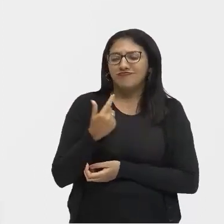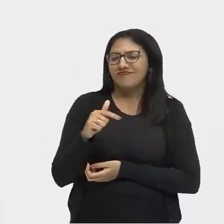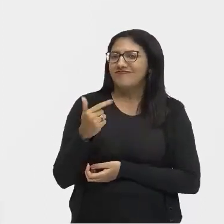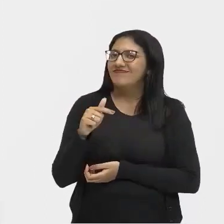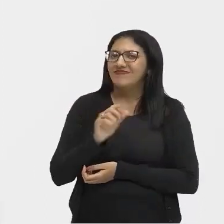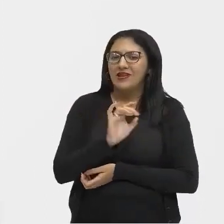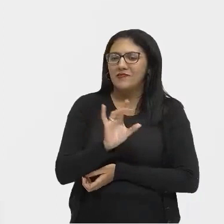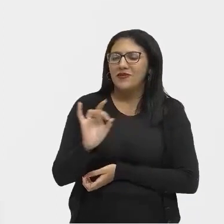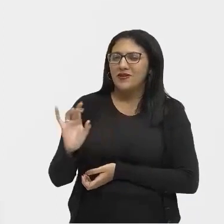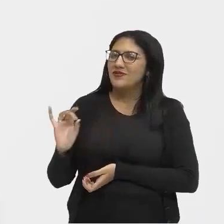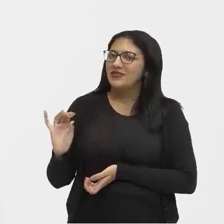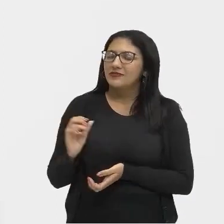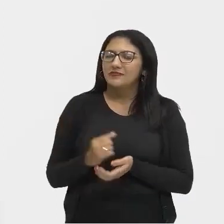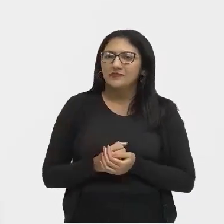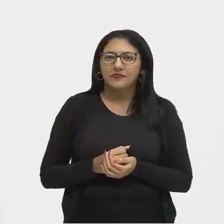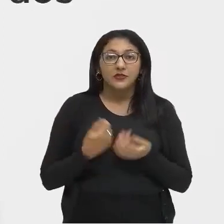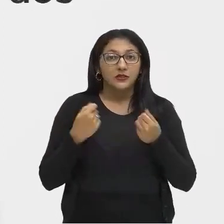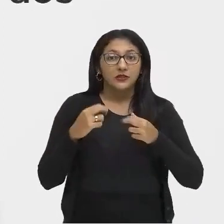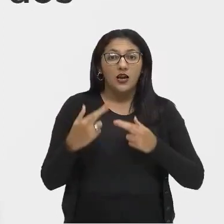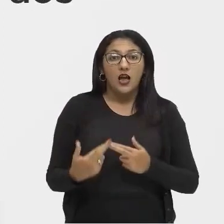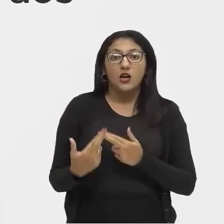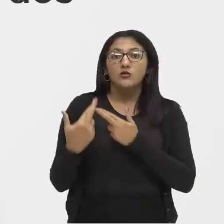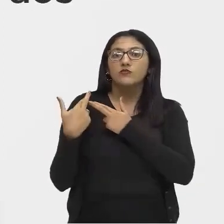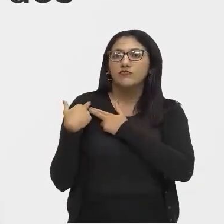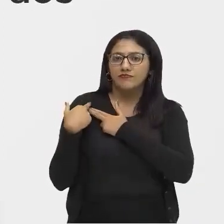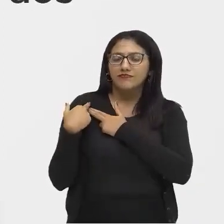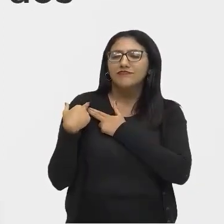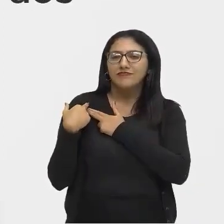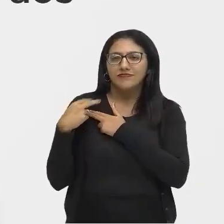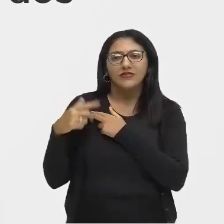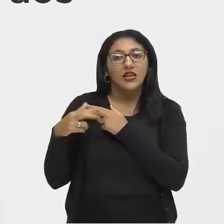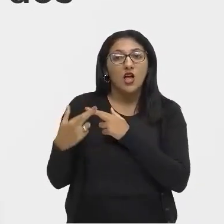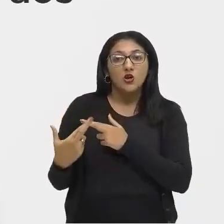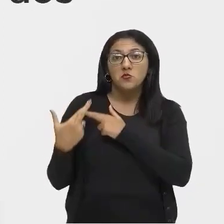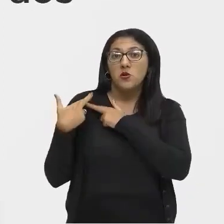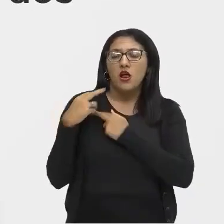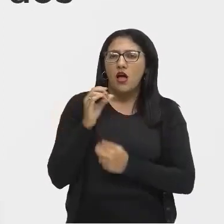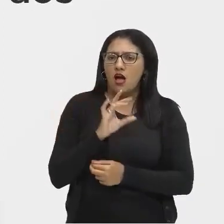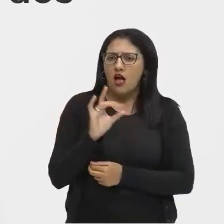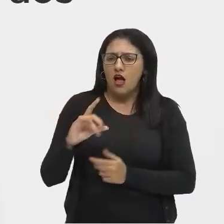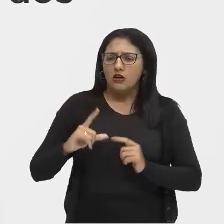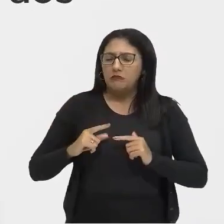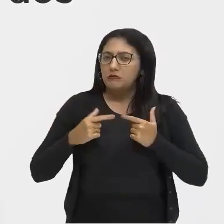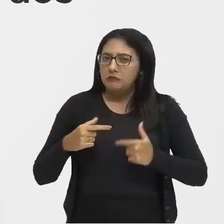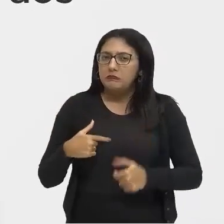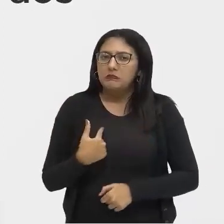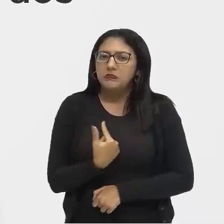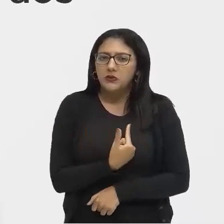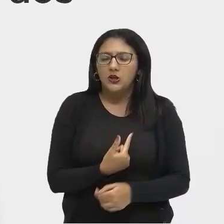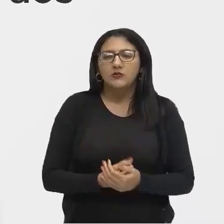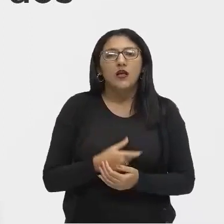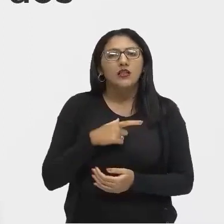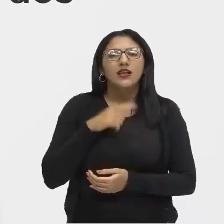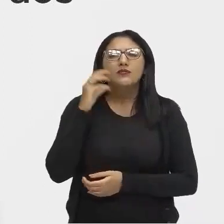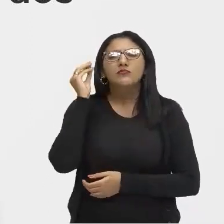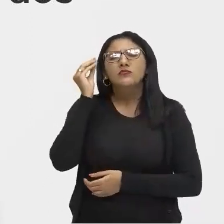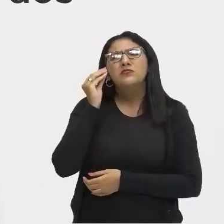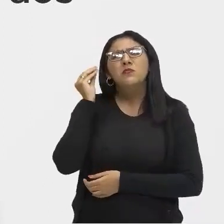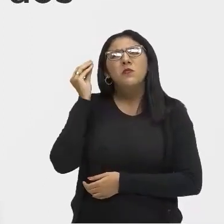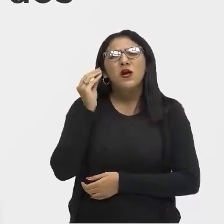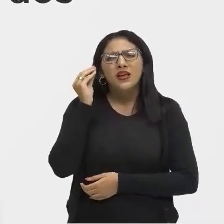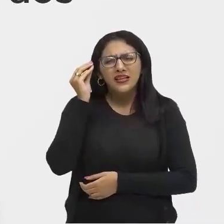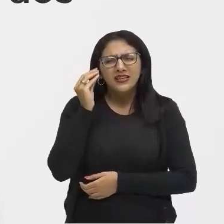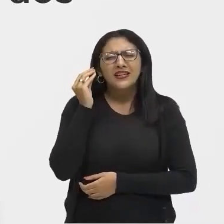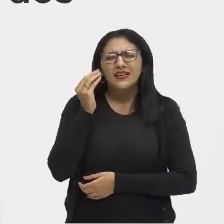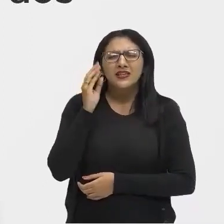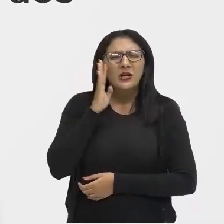ninguém. Ter responsabilidade, tá? Ter responsabilidade pelas nossas ações envolve uma experiência